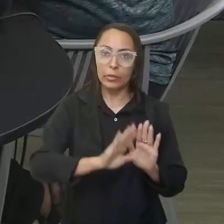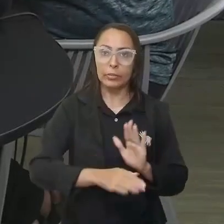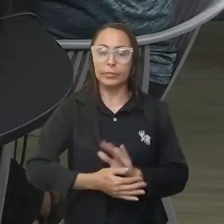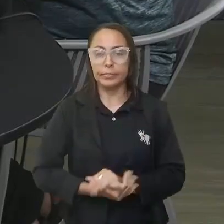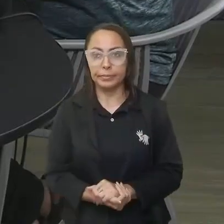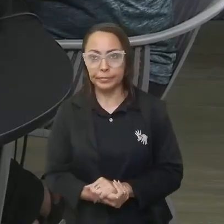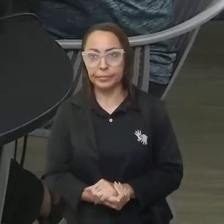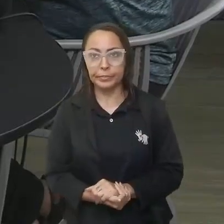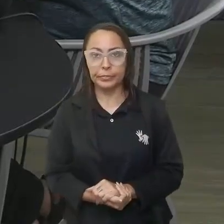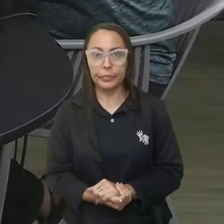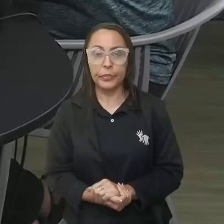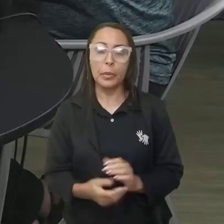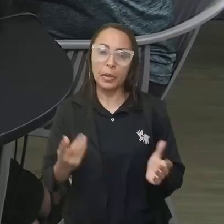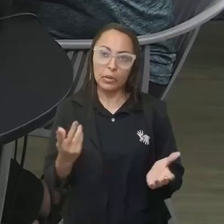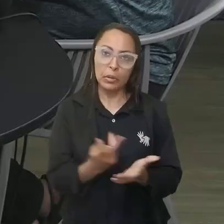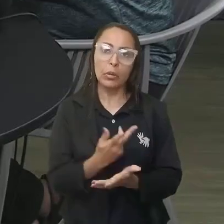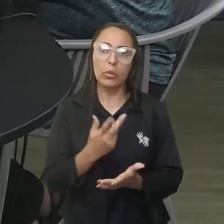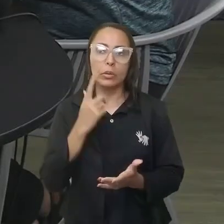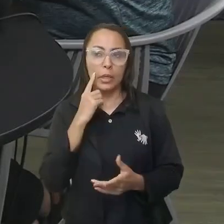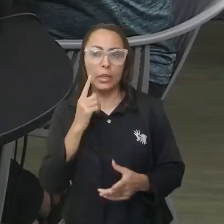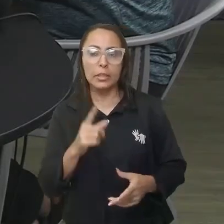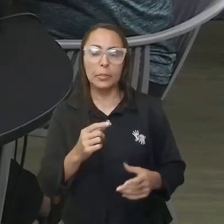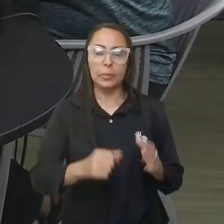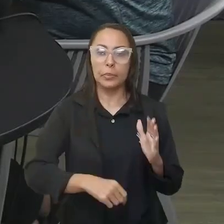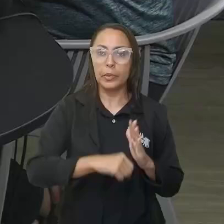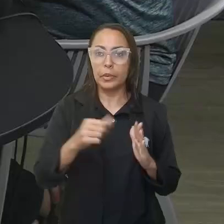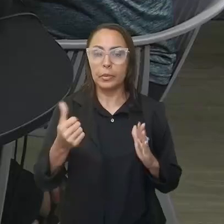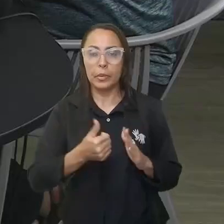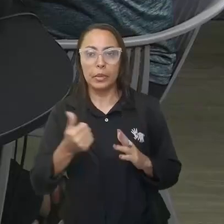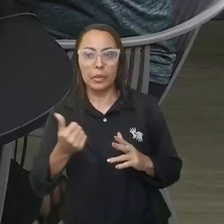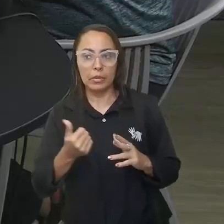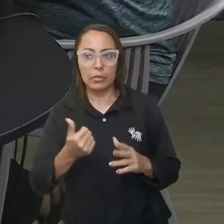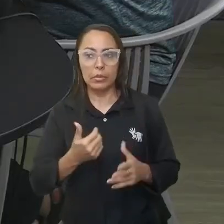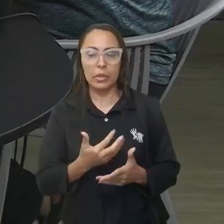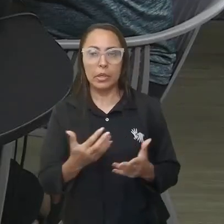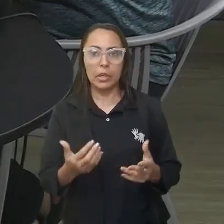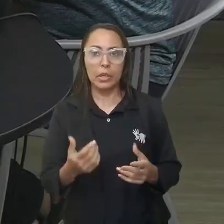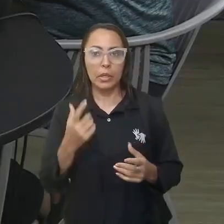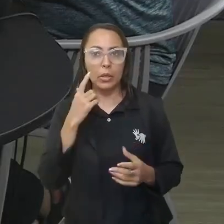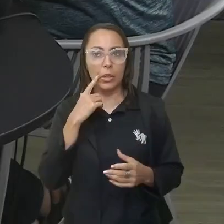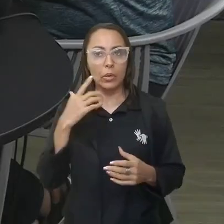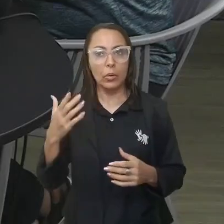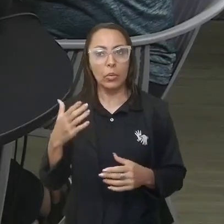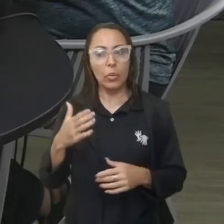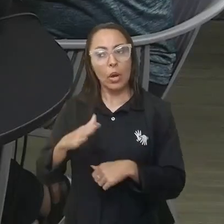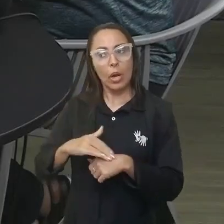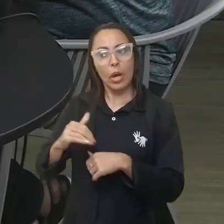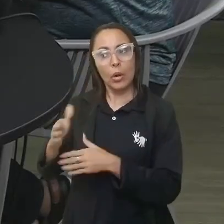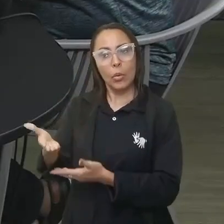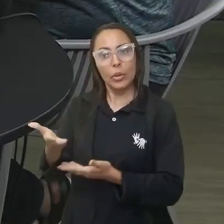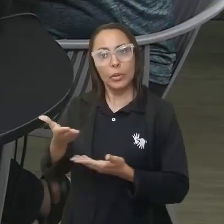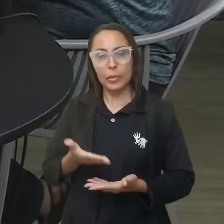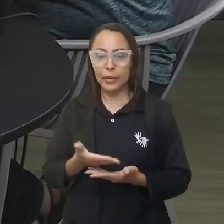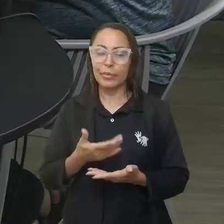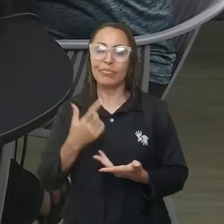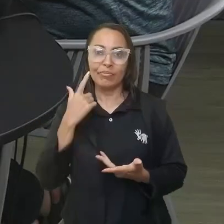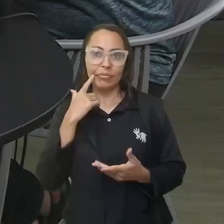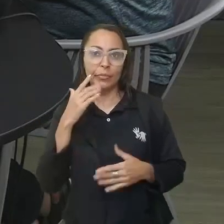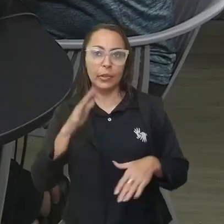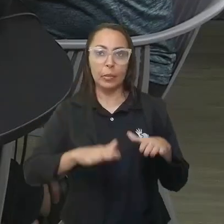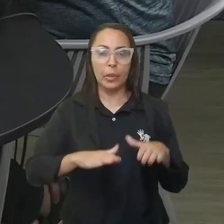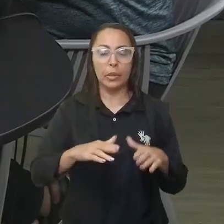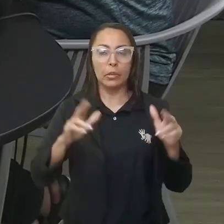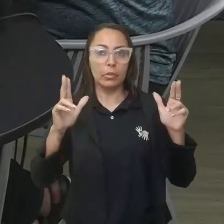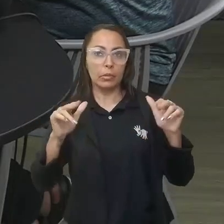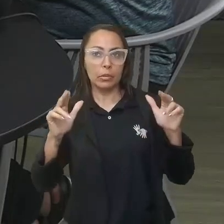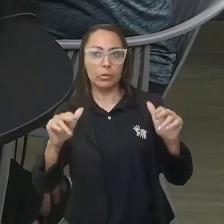Mas quando acontece a situação, a primeira coisa que a gente faz é o acolhimento. Então a gente, dependendo também do que é o assunto, a